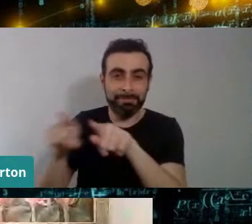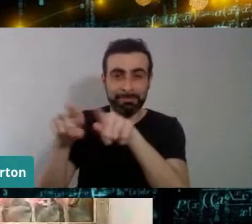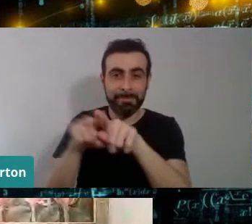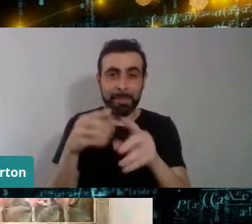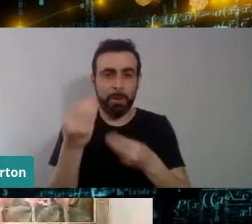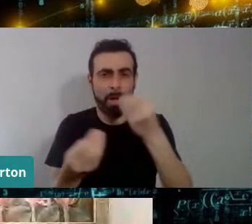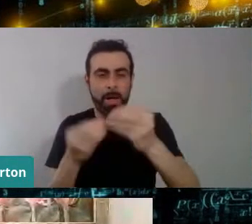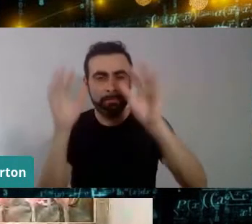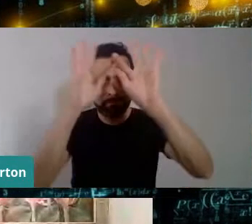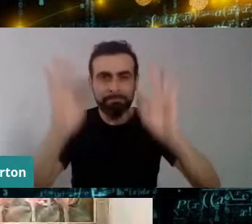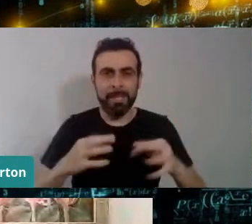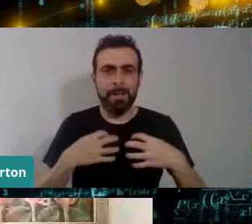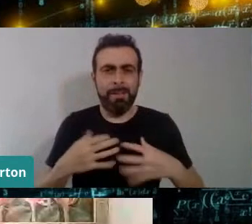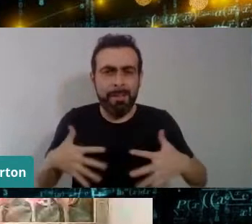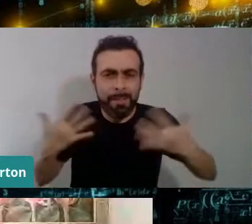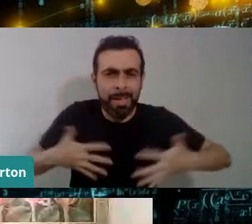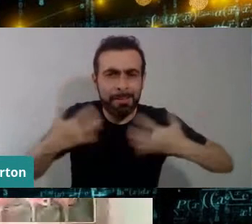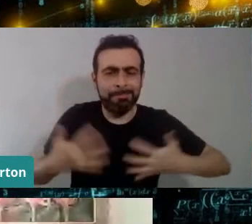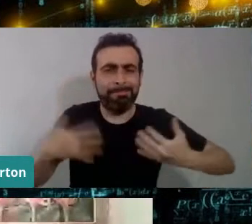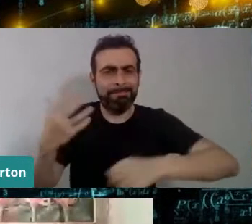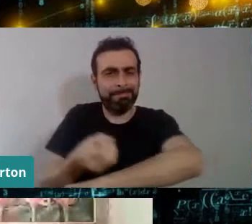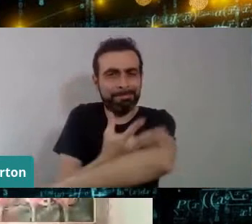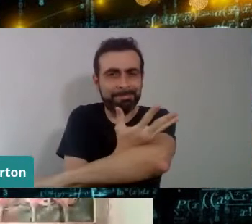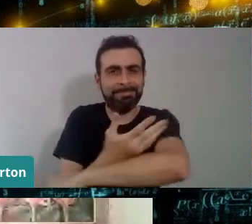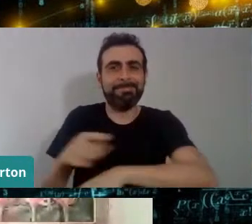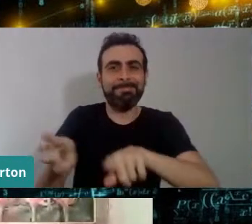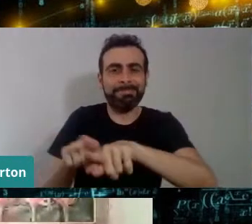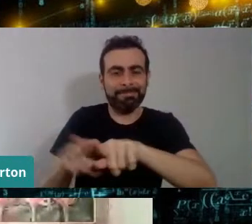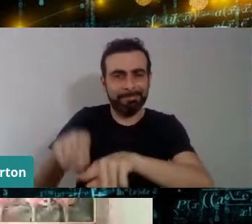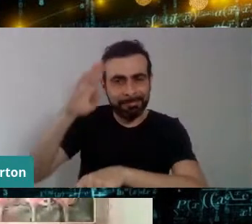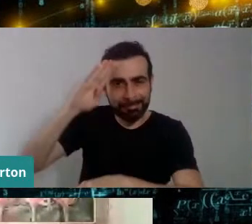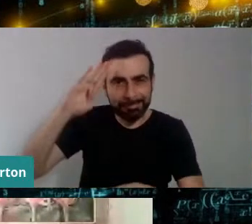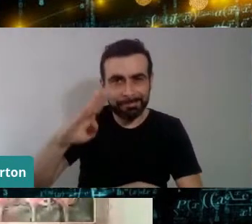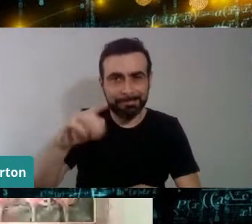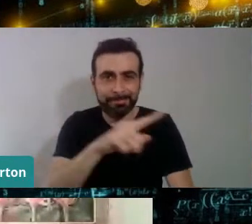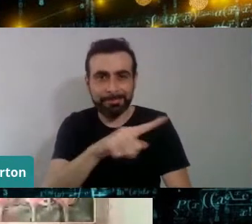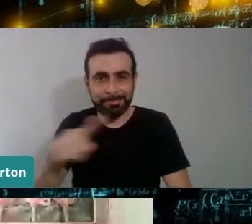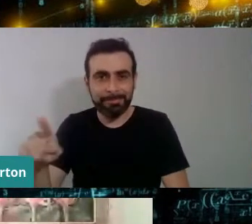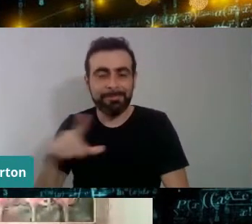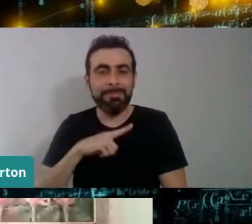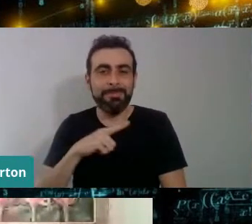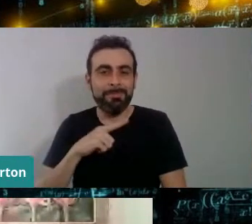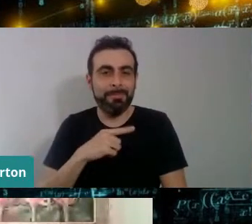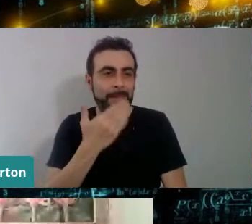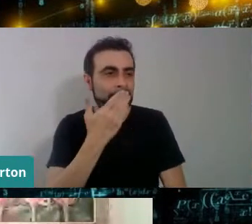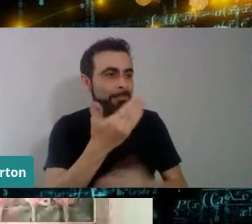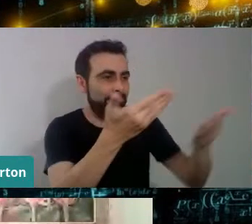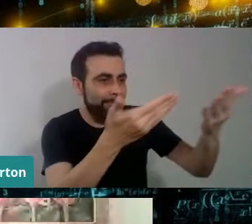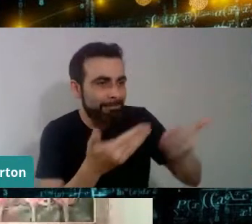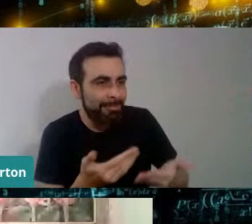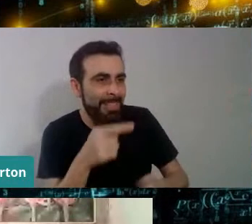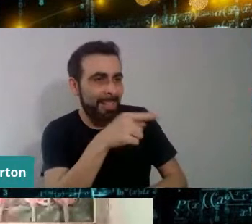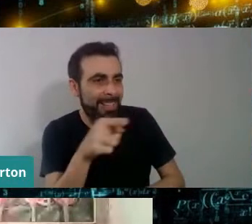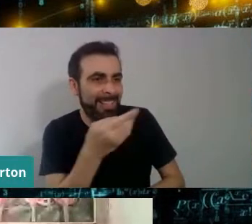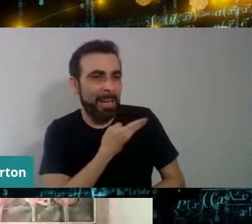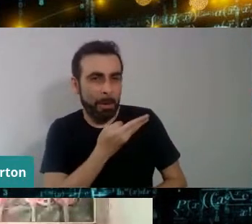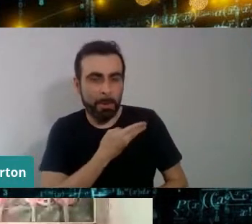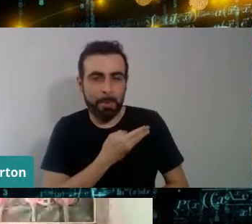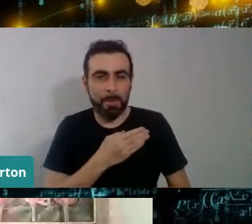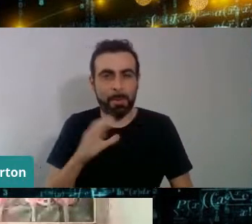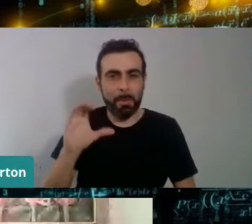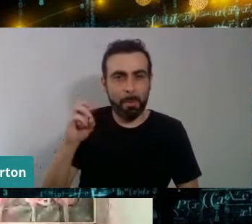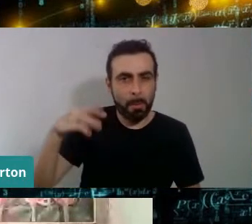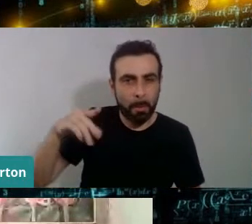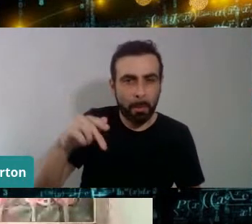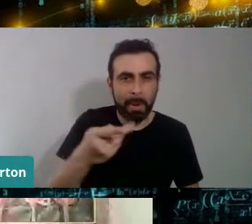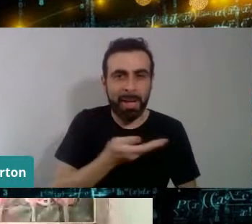contentamento, muita alegria, muita emoção, principalmente, ao receber o convite do meu compadre, vou tratá-lo de compadre,